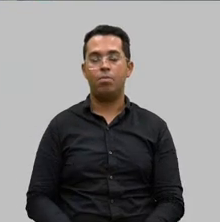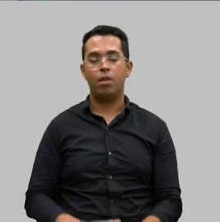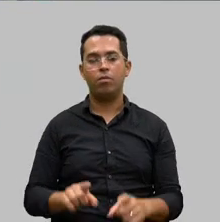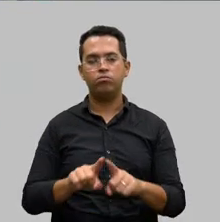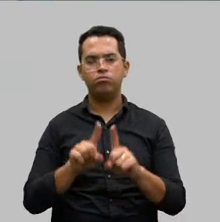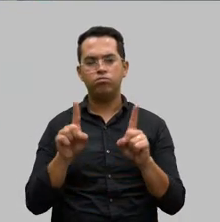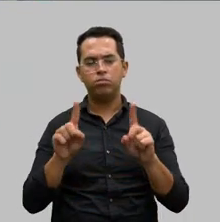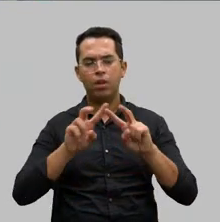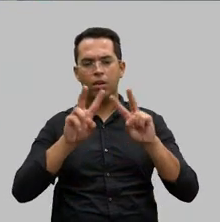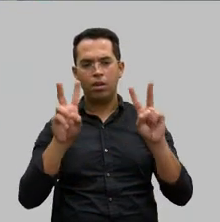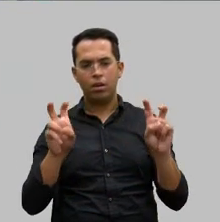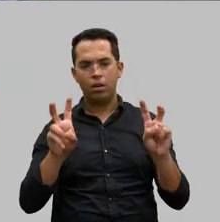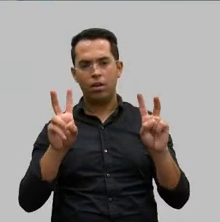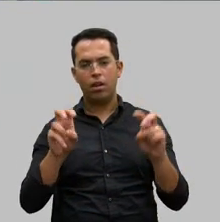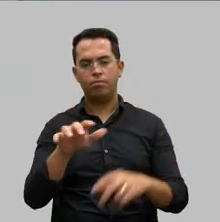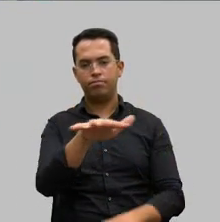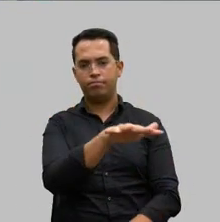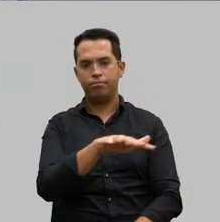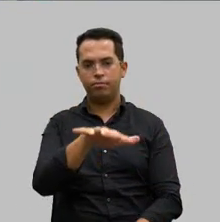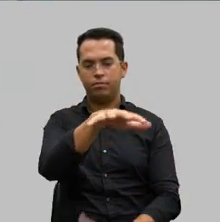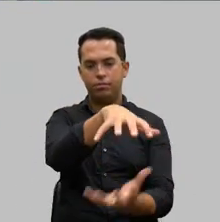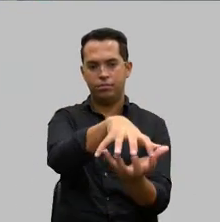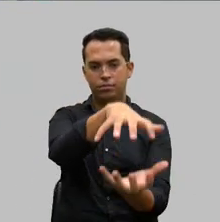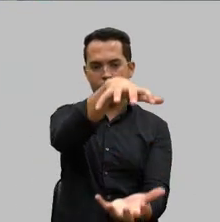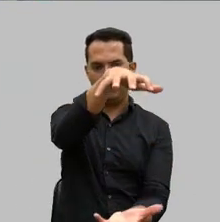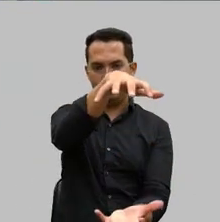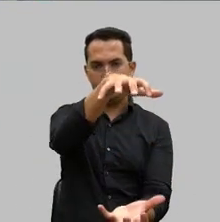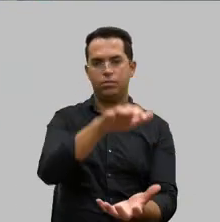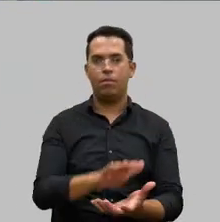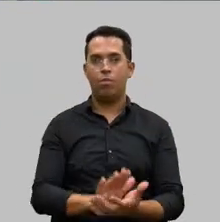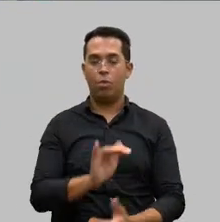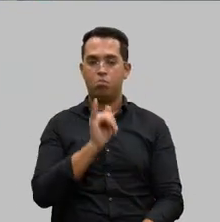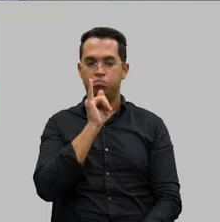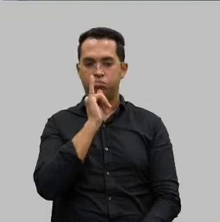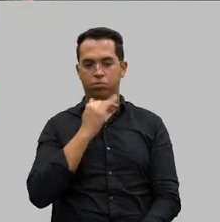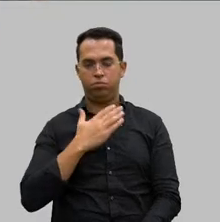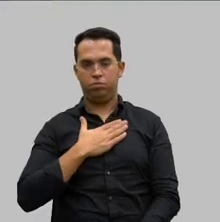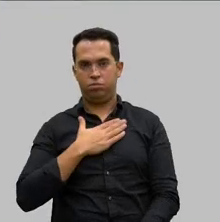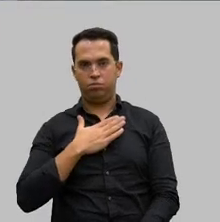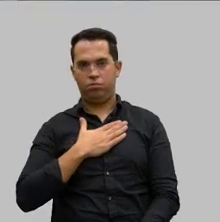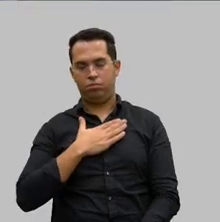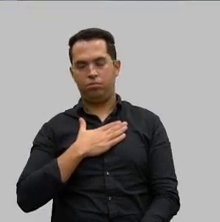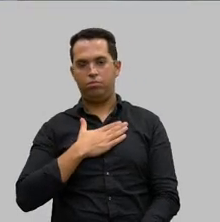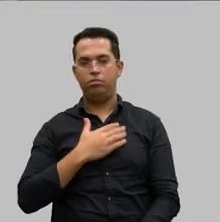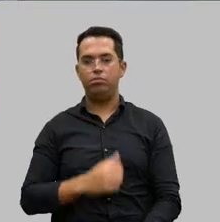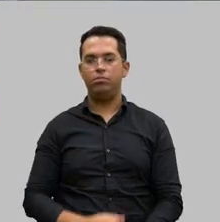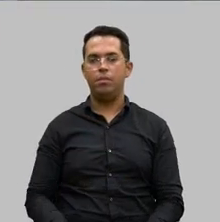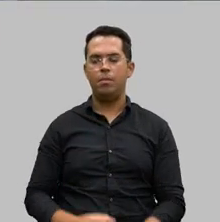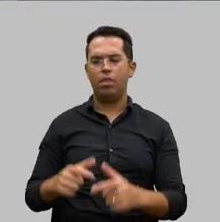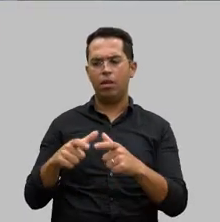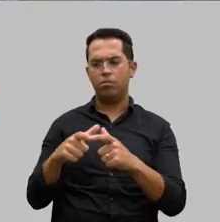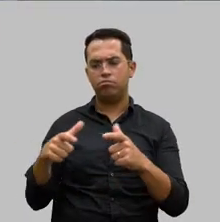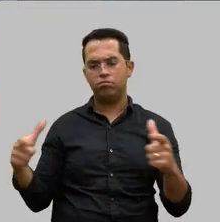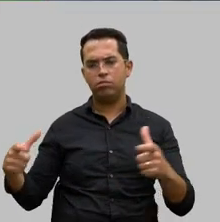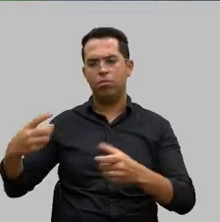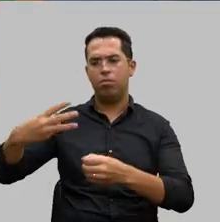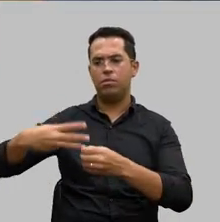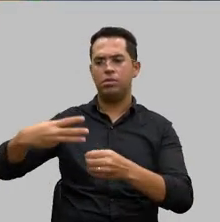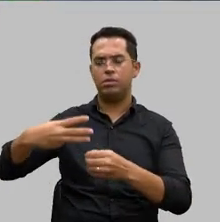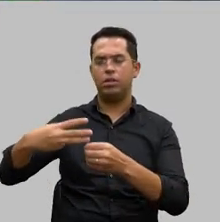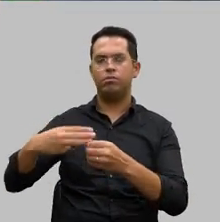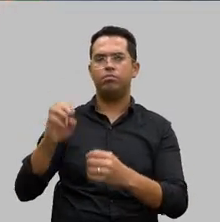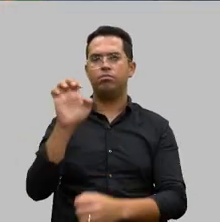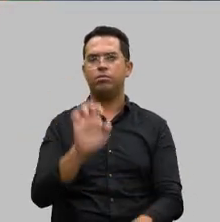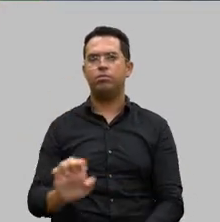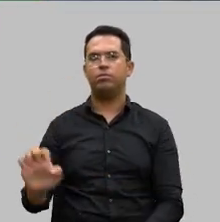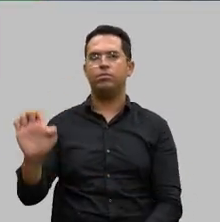tem o meu caso principalmente Tô dando um exemplo que acho a maior parte dos Municípios mineiros aí né Eh